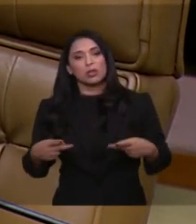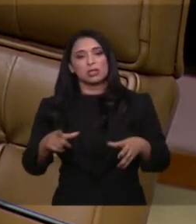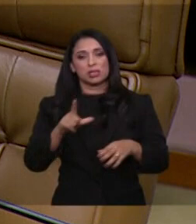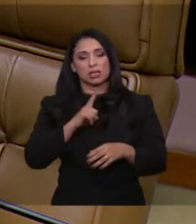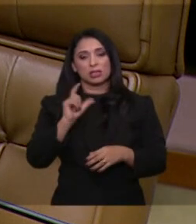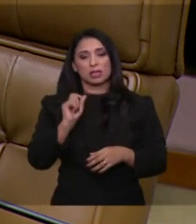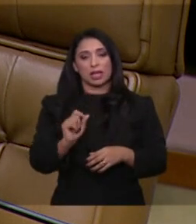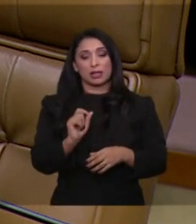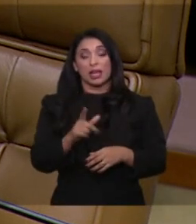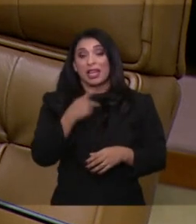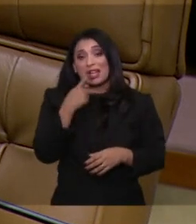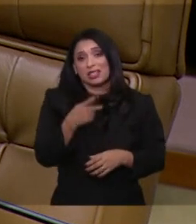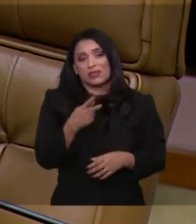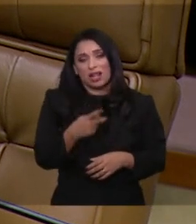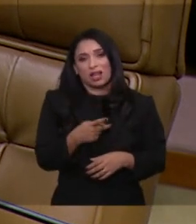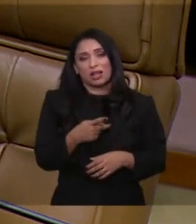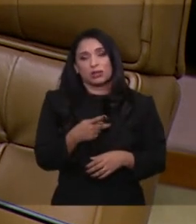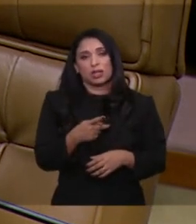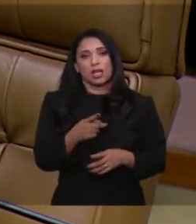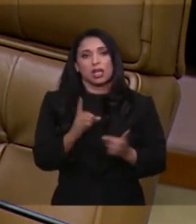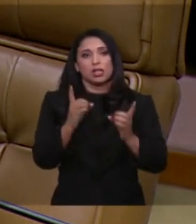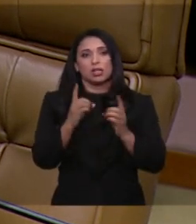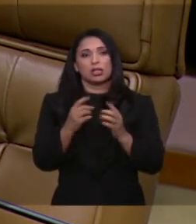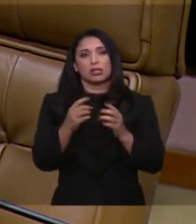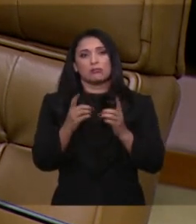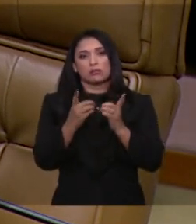estavam separados, separação de corpos há